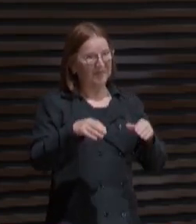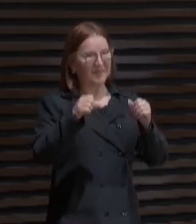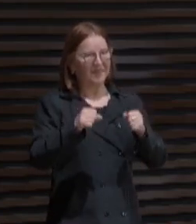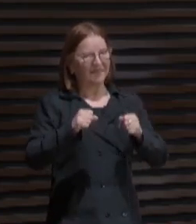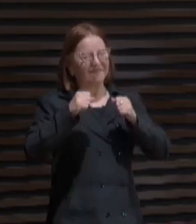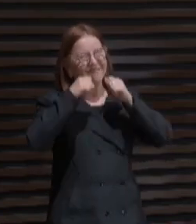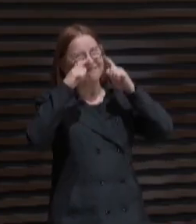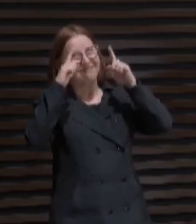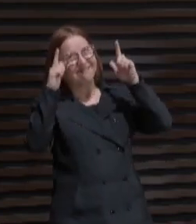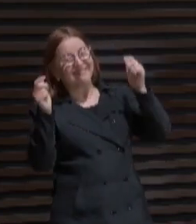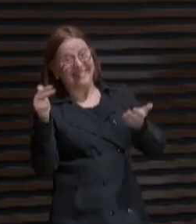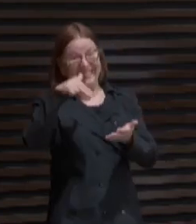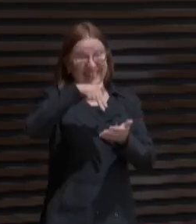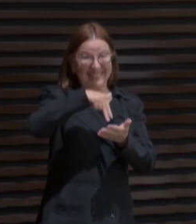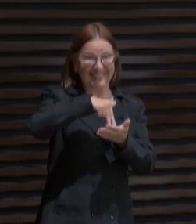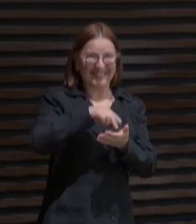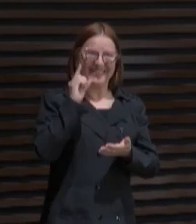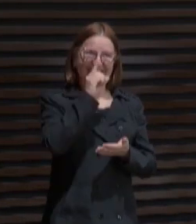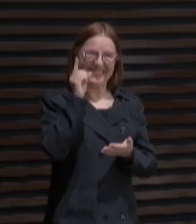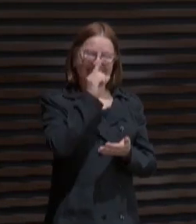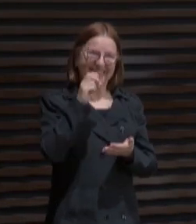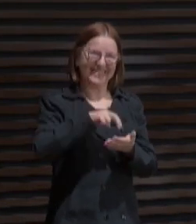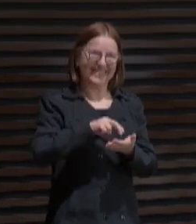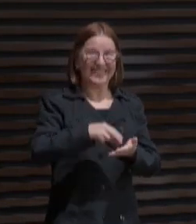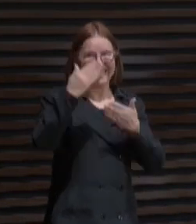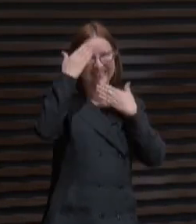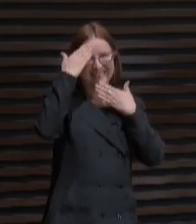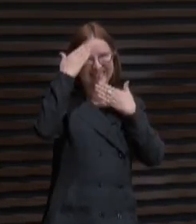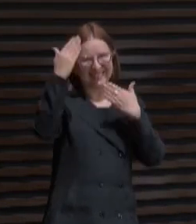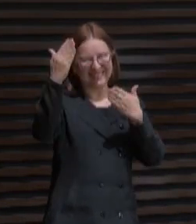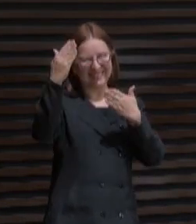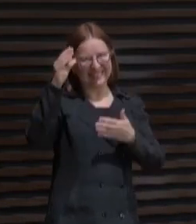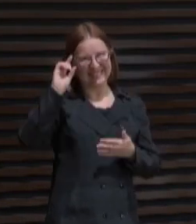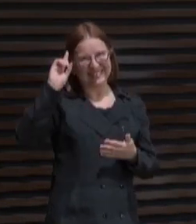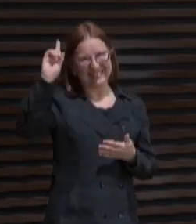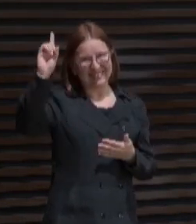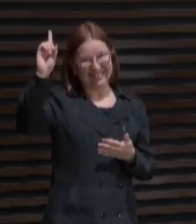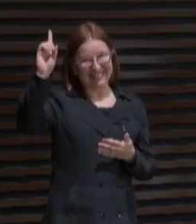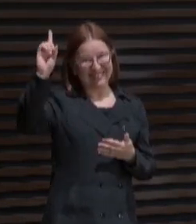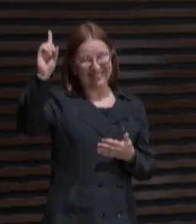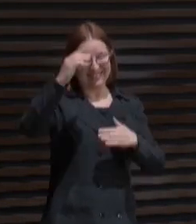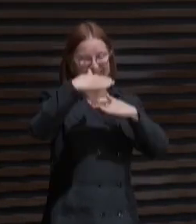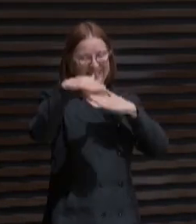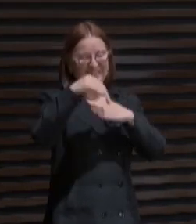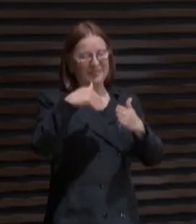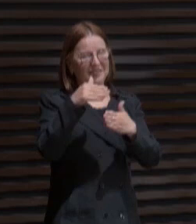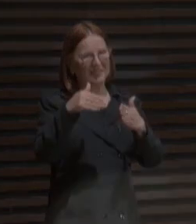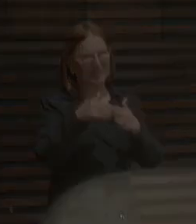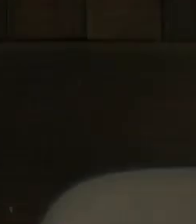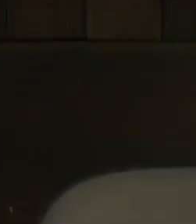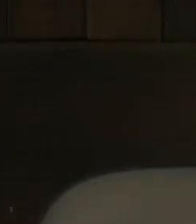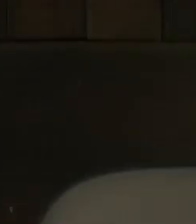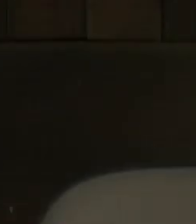de manhã e render graça ao Deus dos deuses, porque Ele é